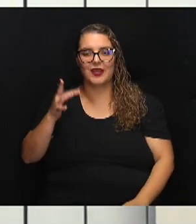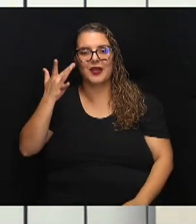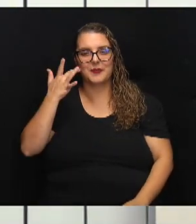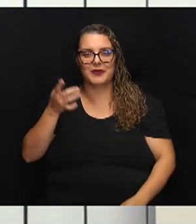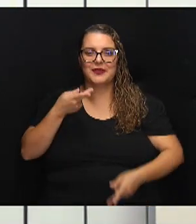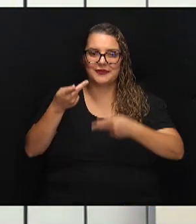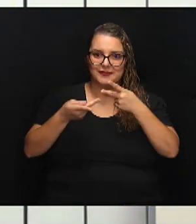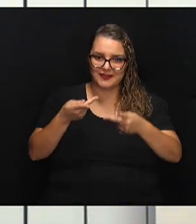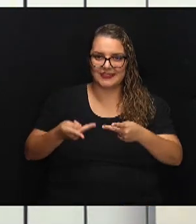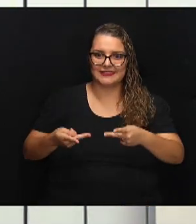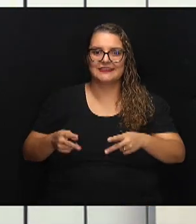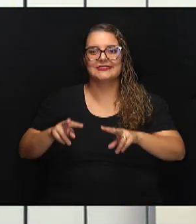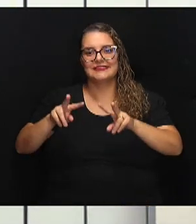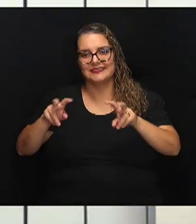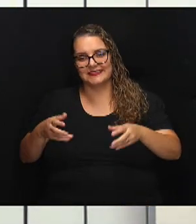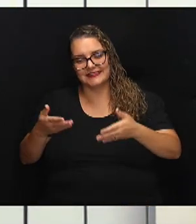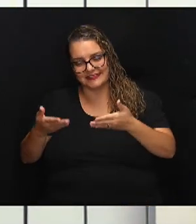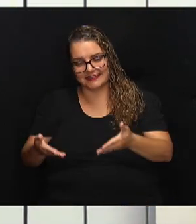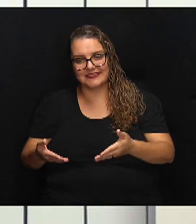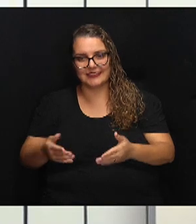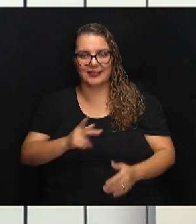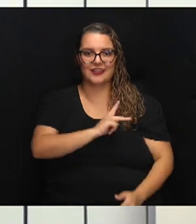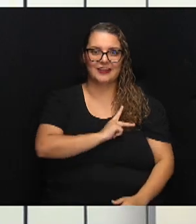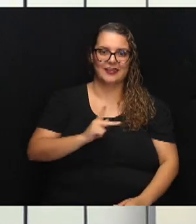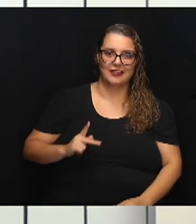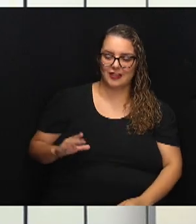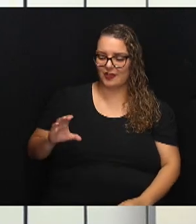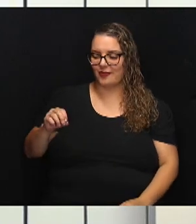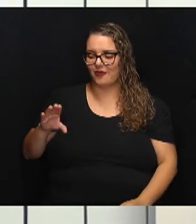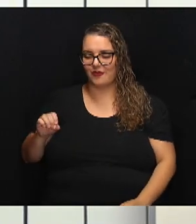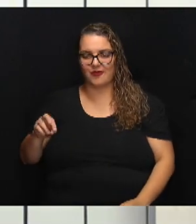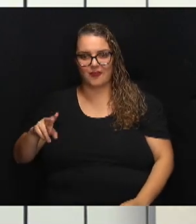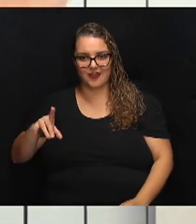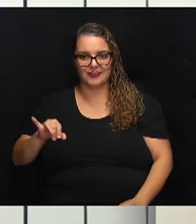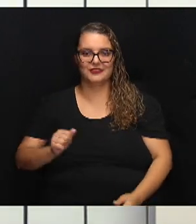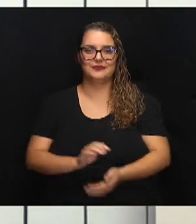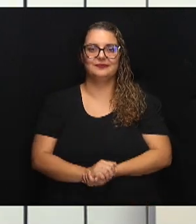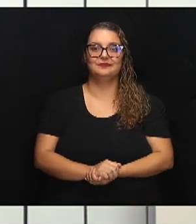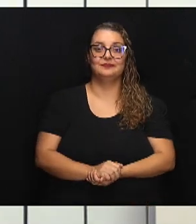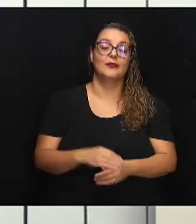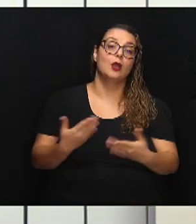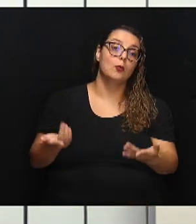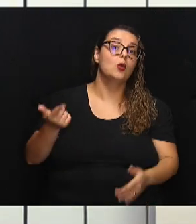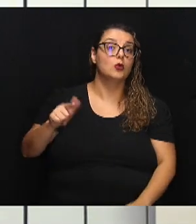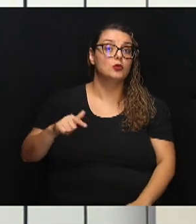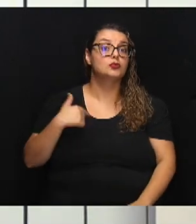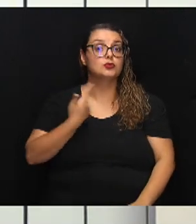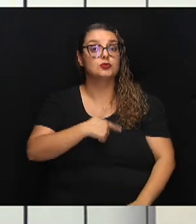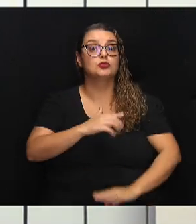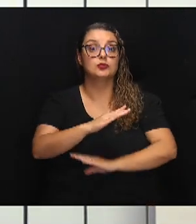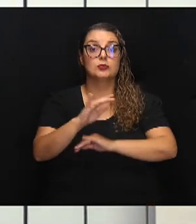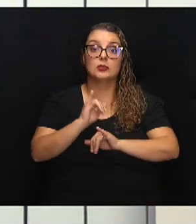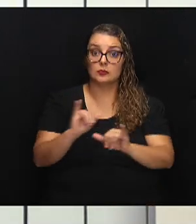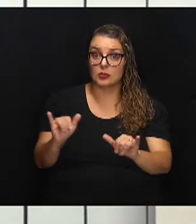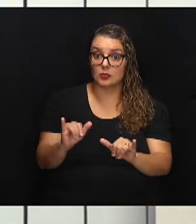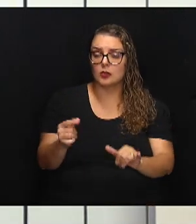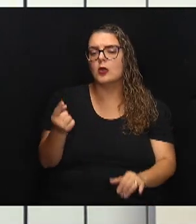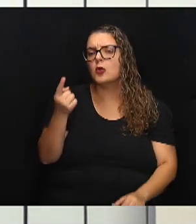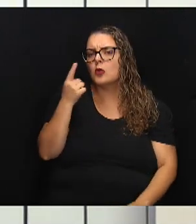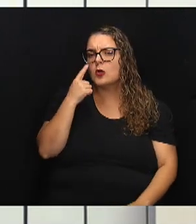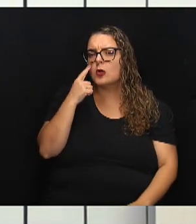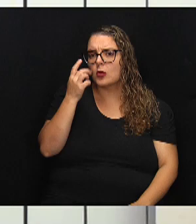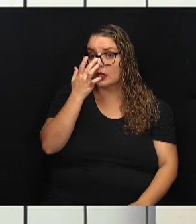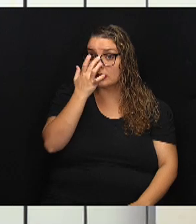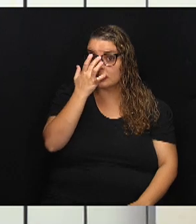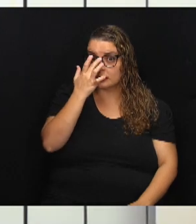conta a história desta partida entre Concórdia e Ponte Preta. Bom, a gente segue aqui com o Jornal Câmara Notícias e olha só, hein?